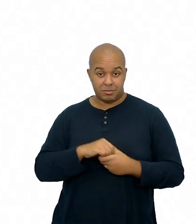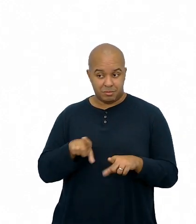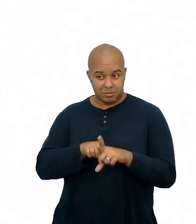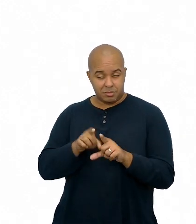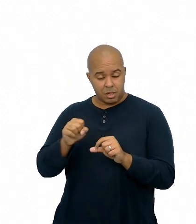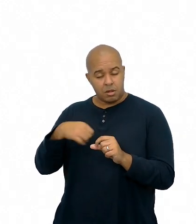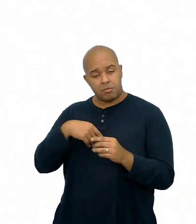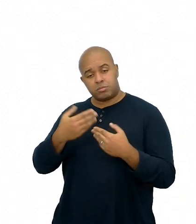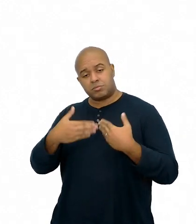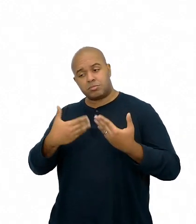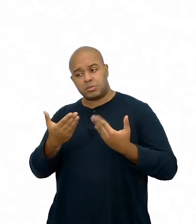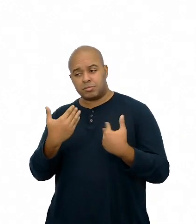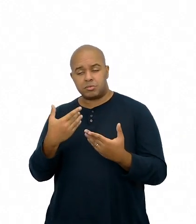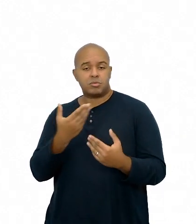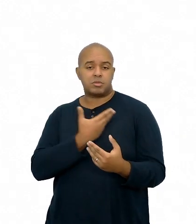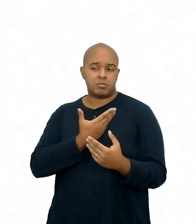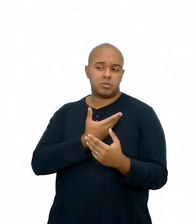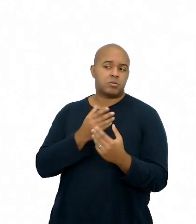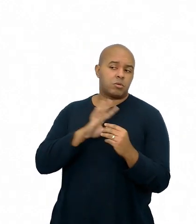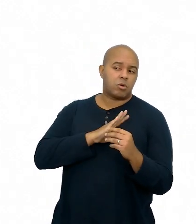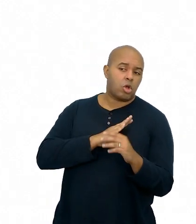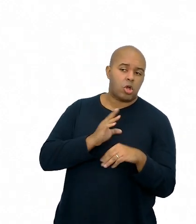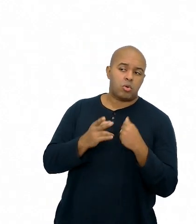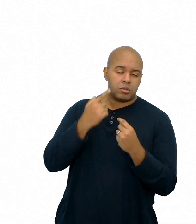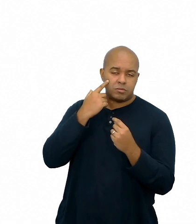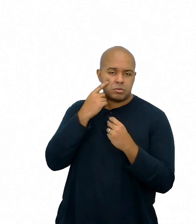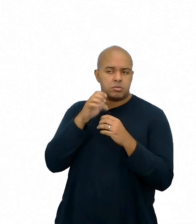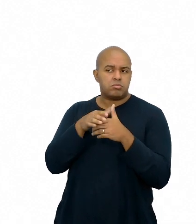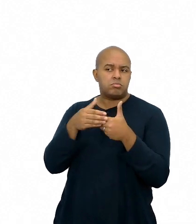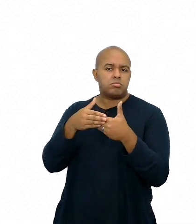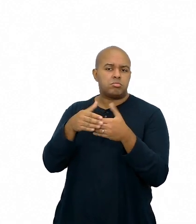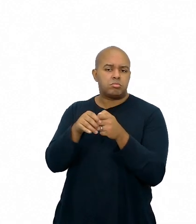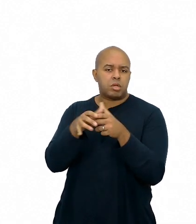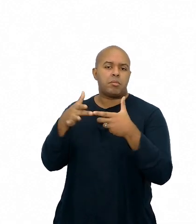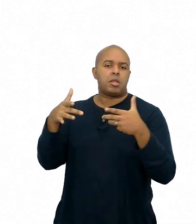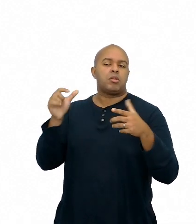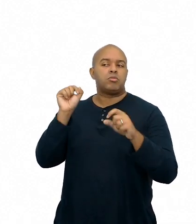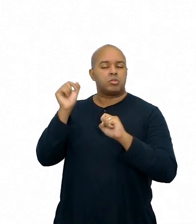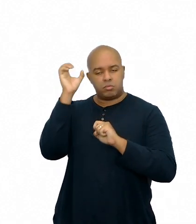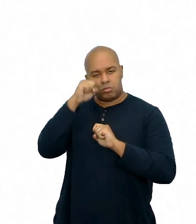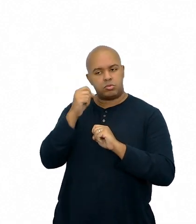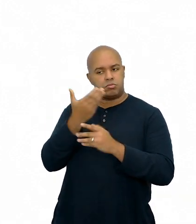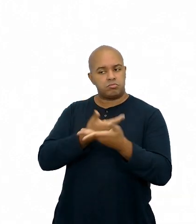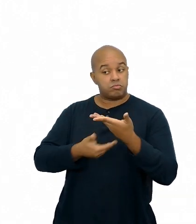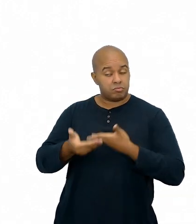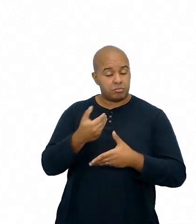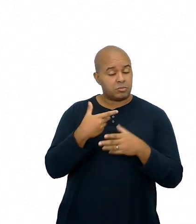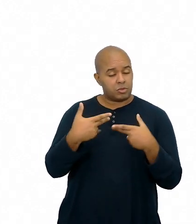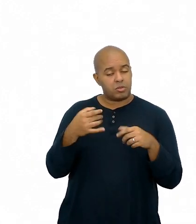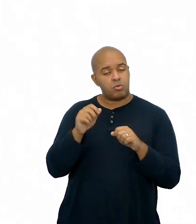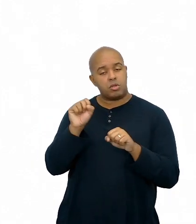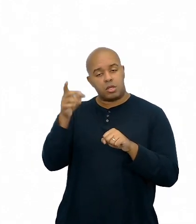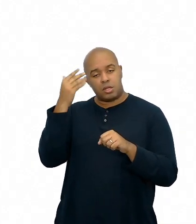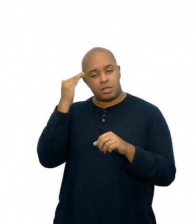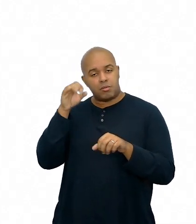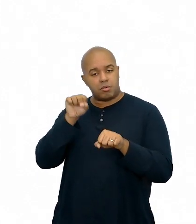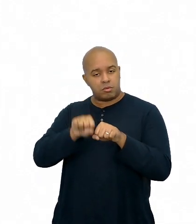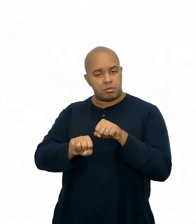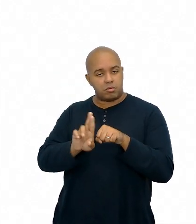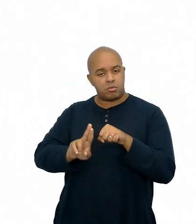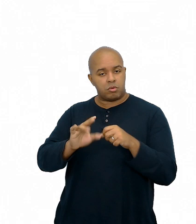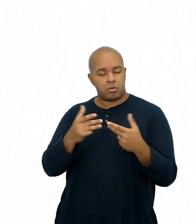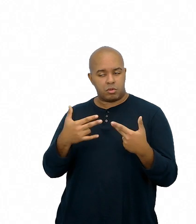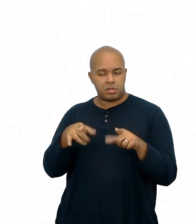estar discutindo com seus colegas, né? Ampliando também seus saberes aí do que eles viram nas formações. E também